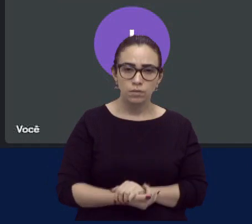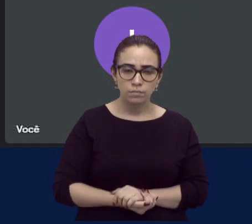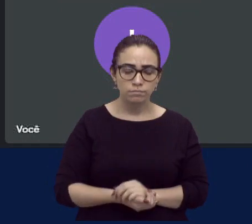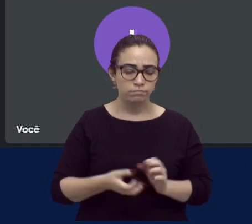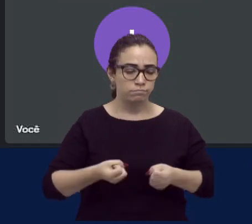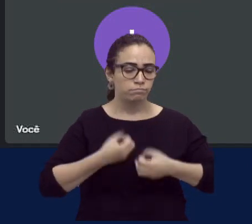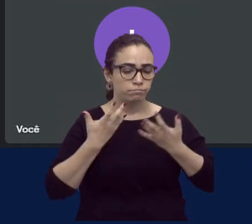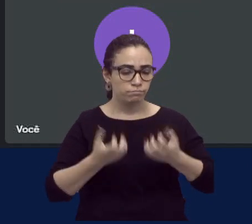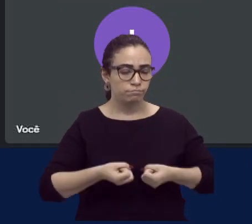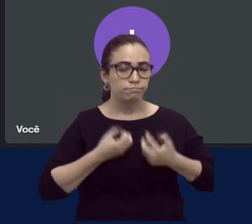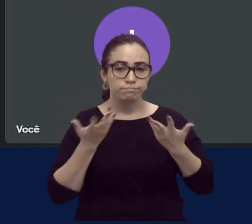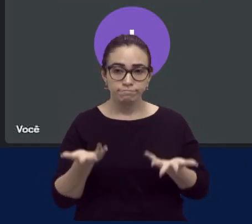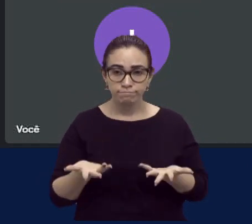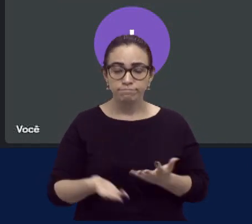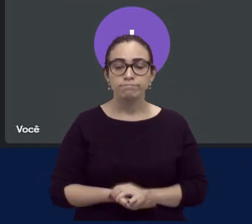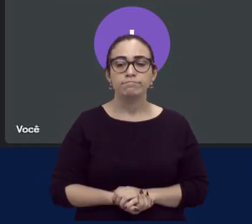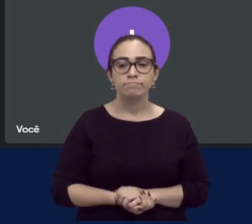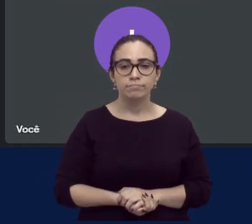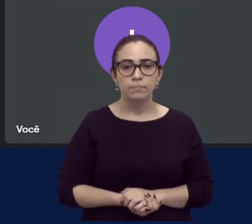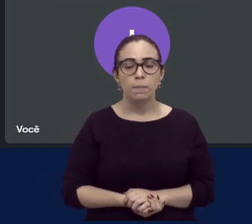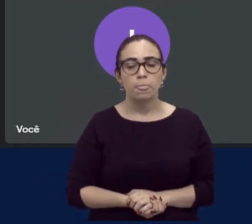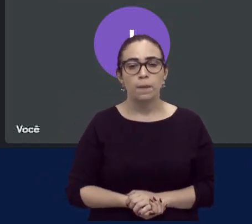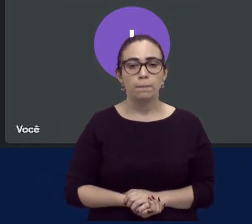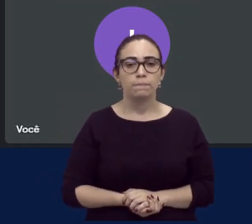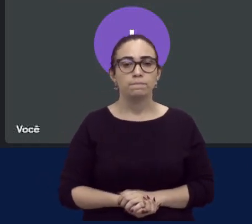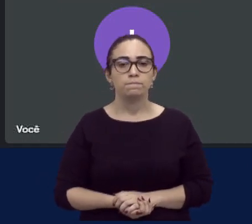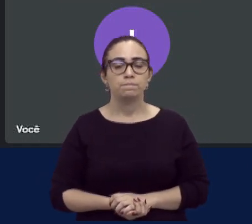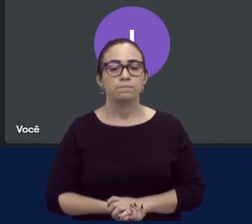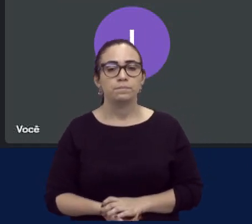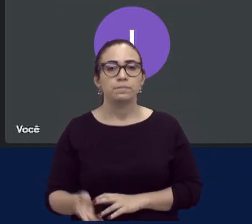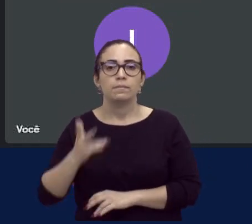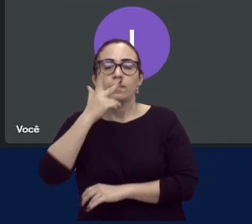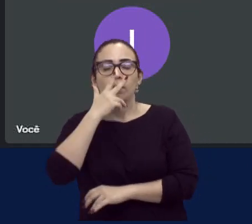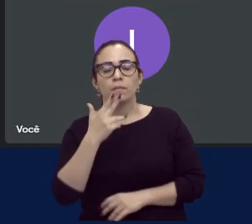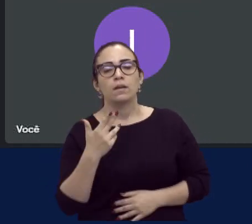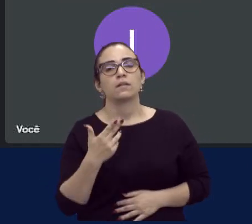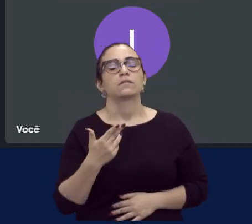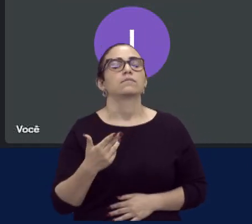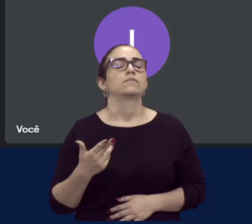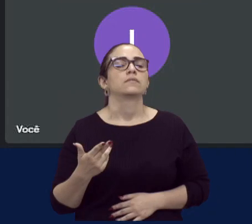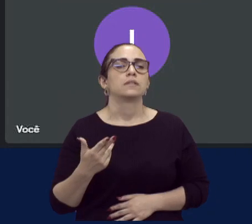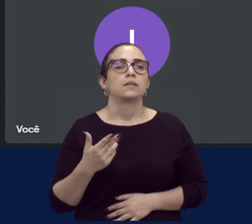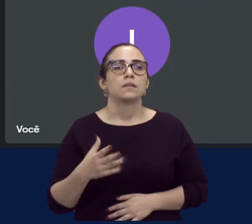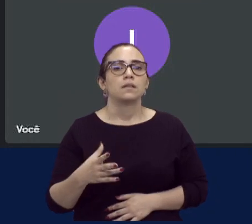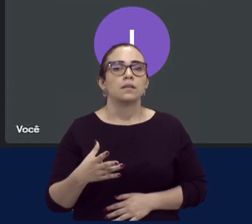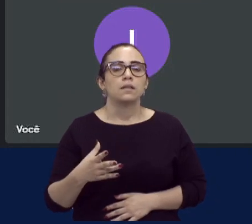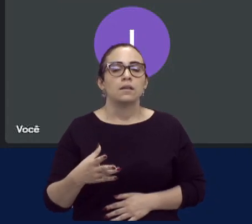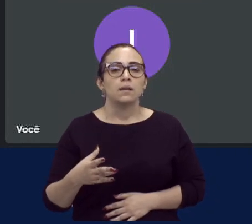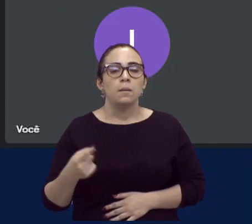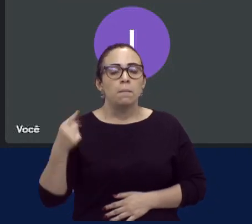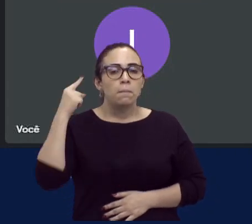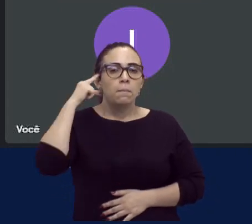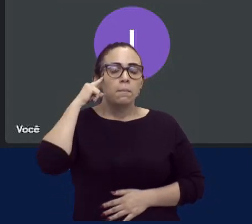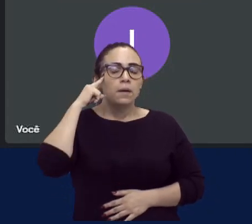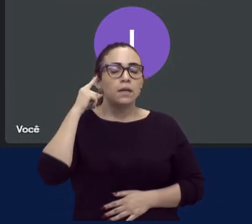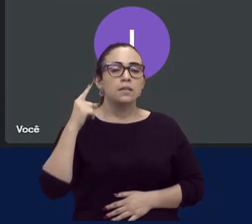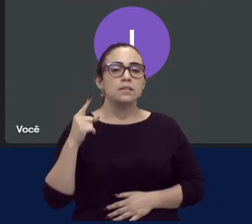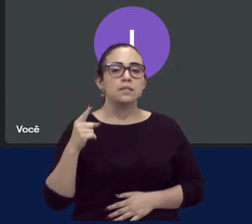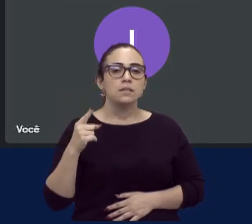expressar. A gente vive isso como se fosse uma torrente, assim, não, o que vem é o que passa. E, na